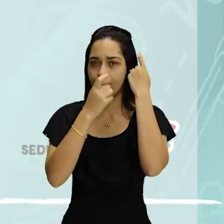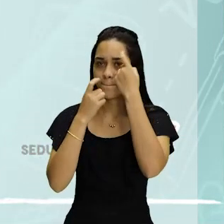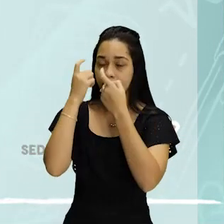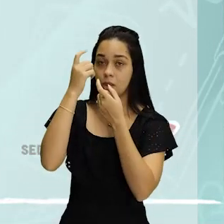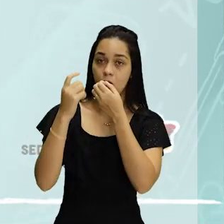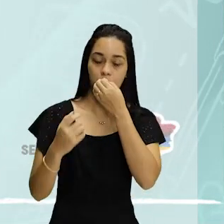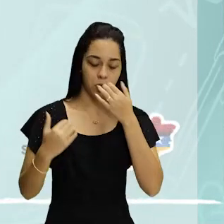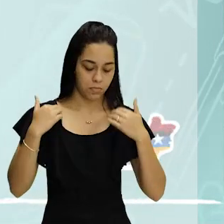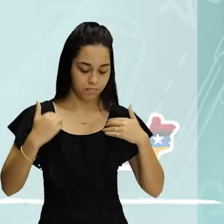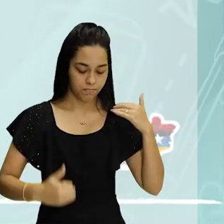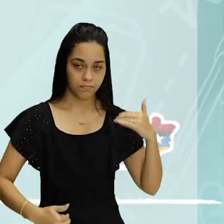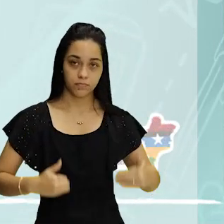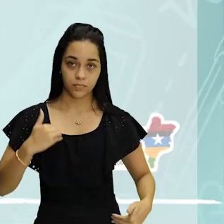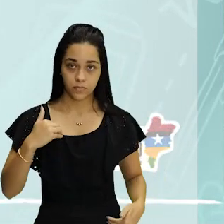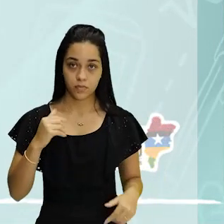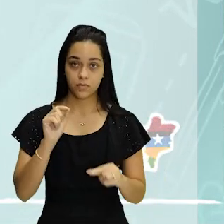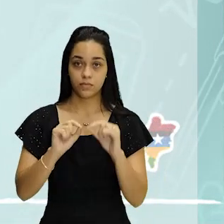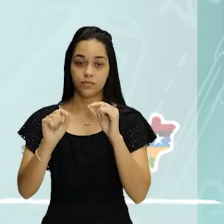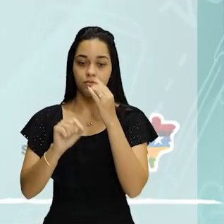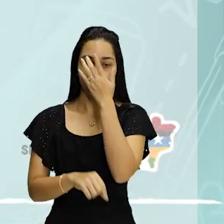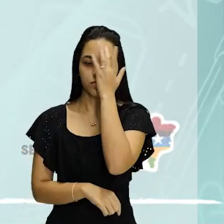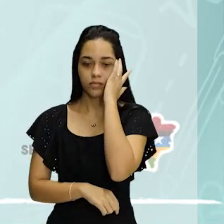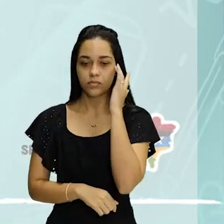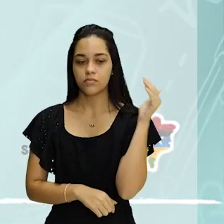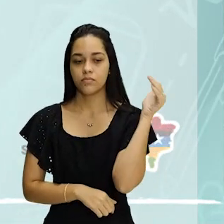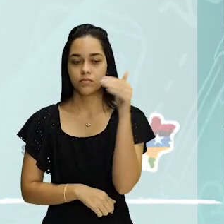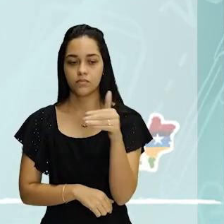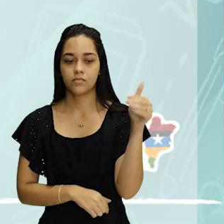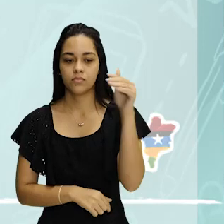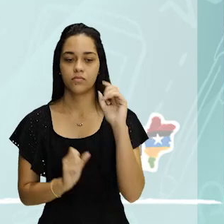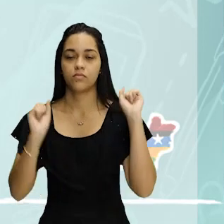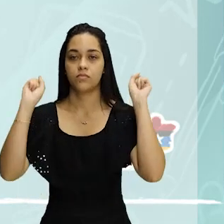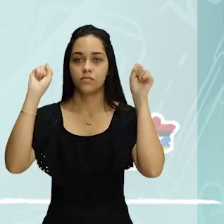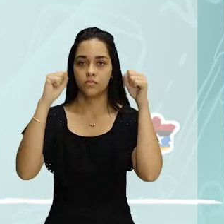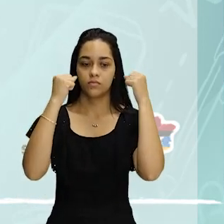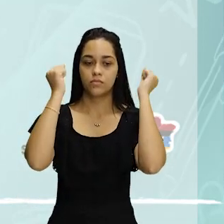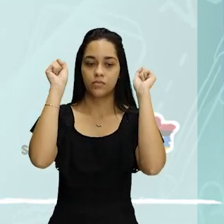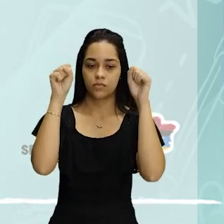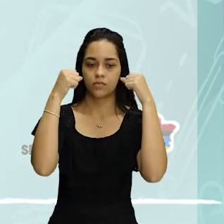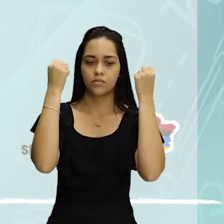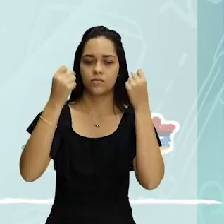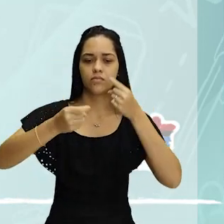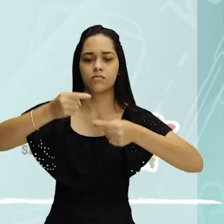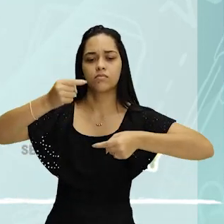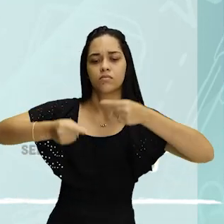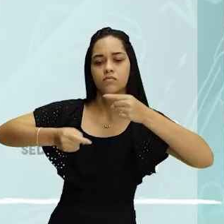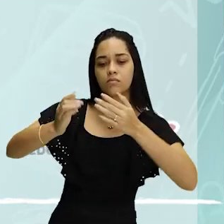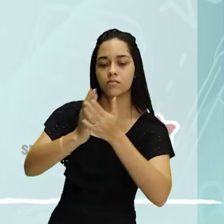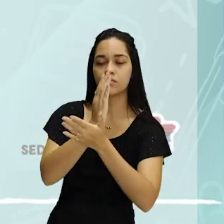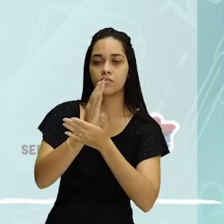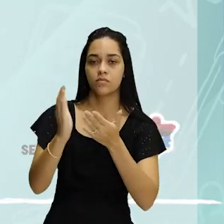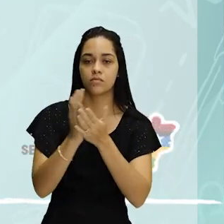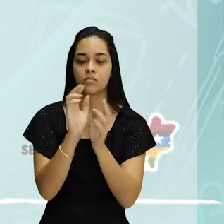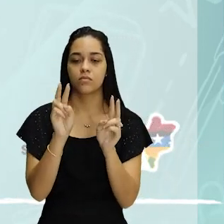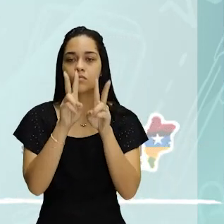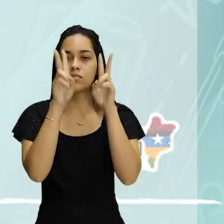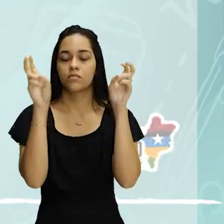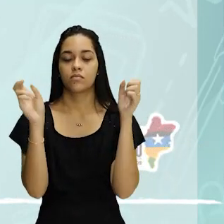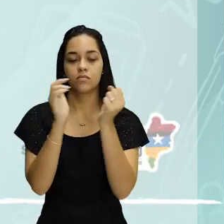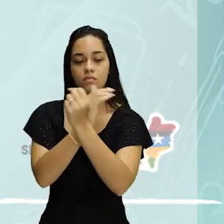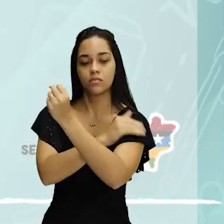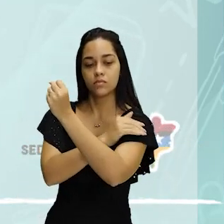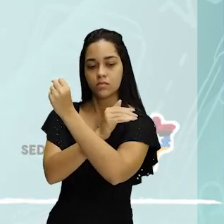boa forma física, os frequentadores de uma academia de ginástica discutiam sobre alguns aspectos da